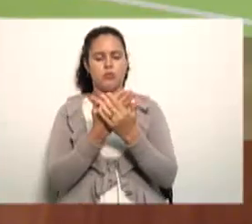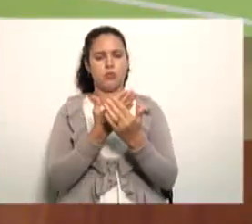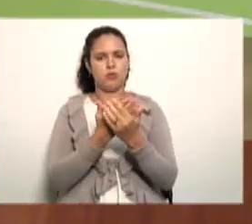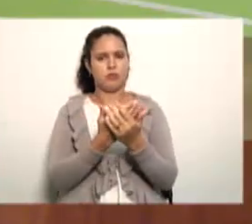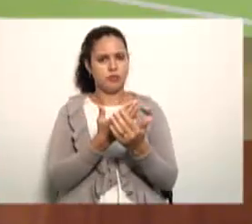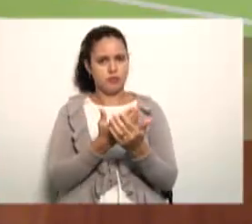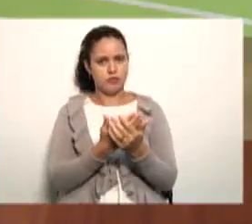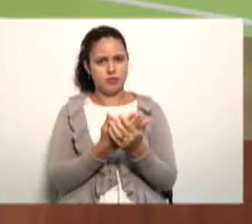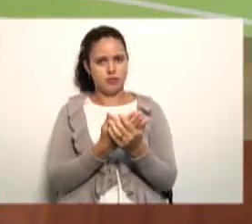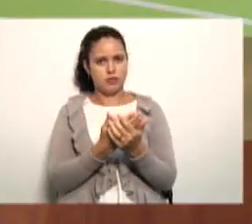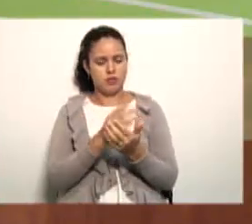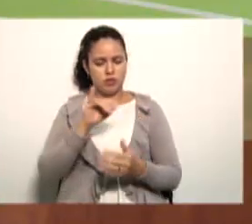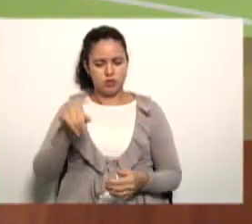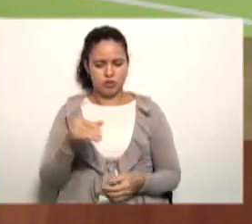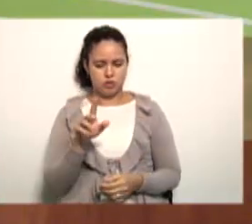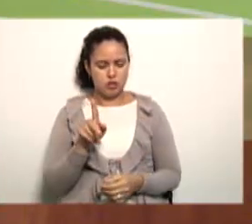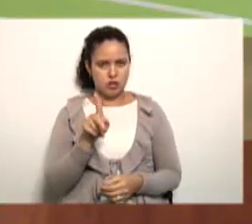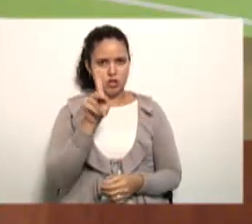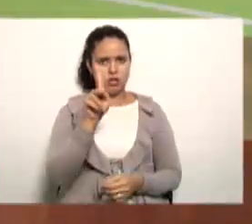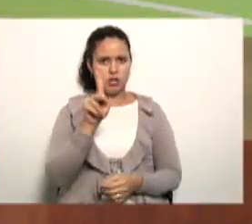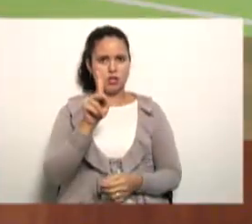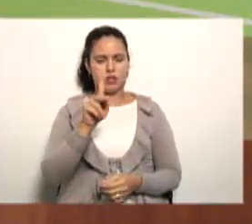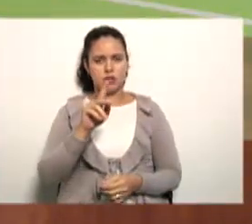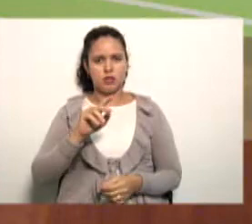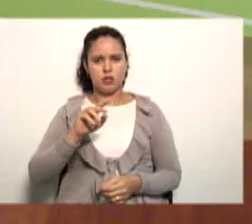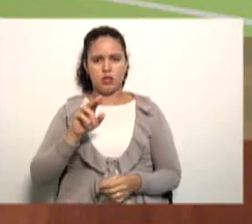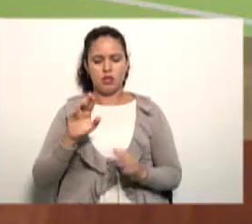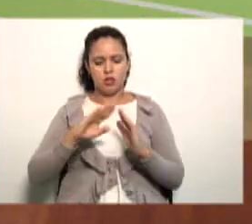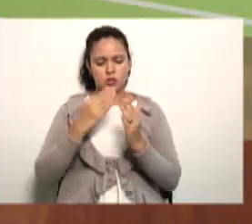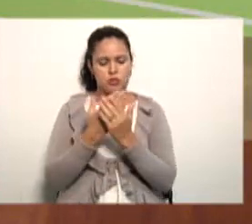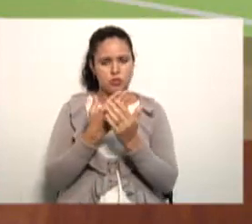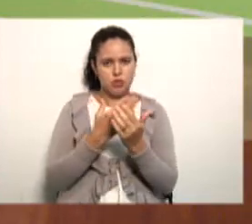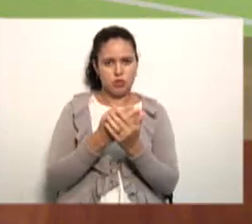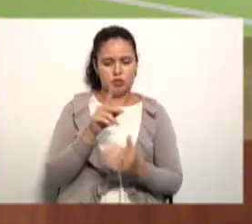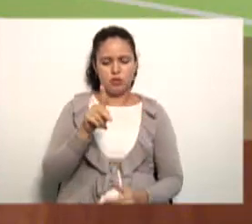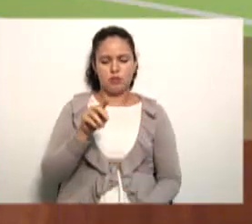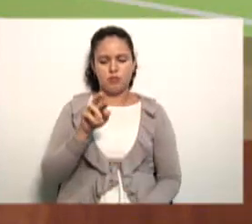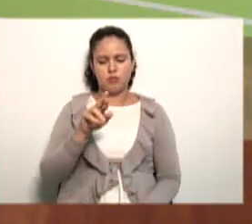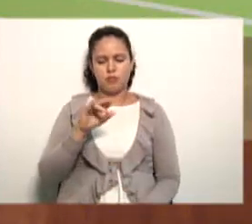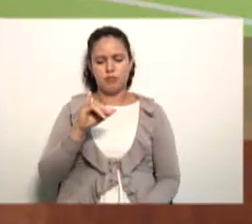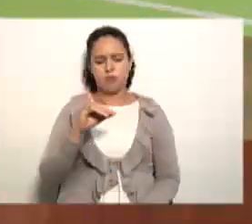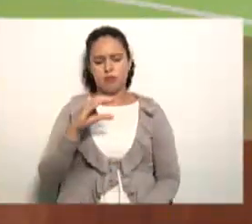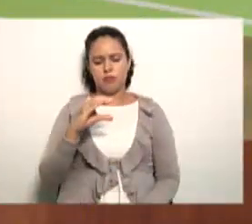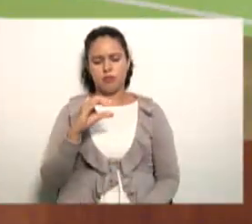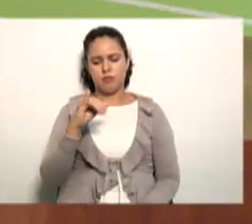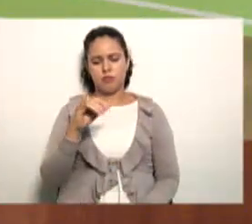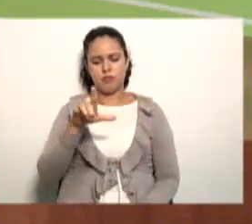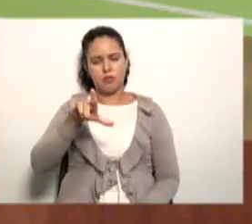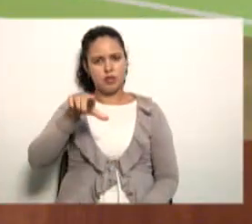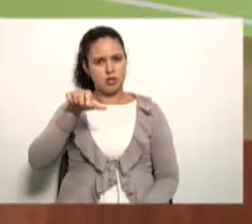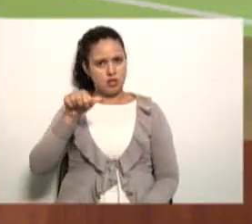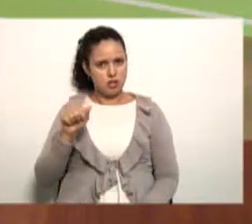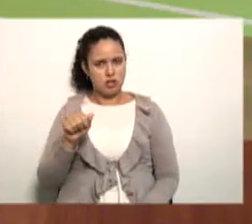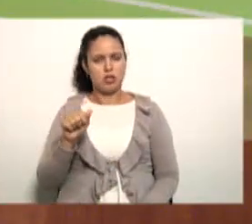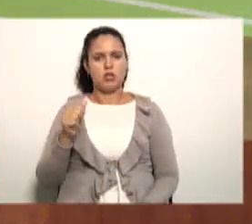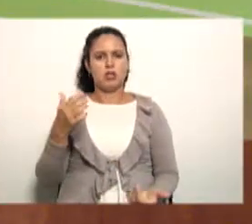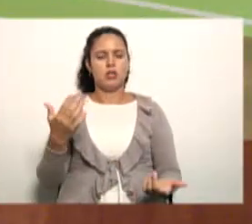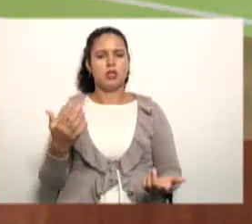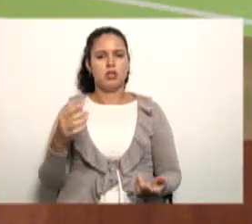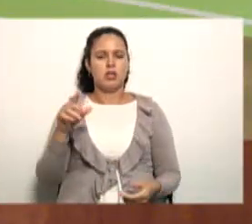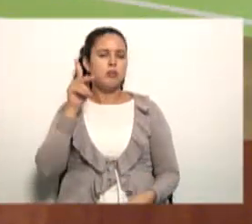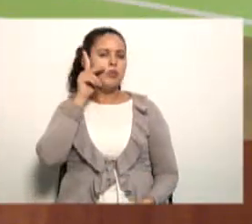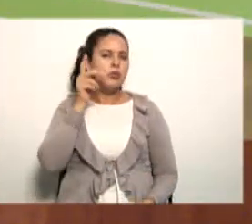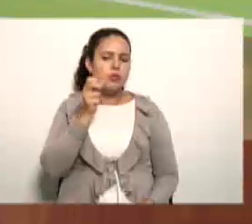escolas... Escola JK de Orlando Moura, Priscila Rodrigues Chagas de Orlando Moura, César Freitas Cassol de Porto Velho,